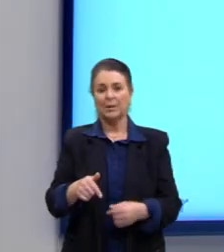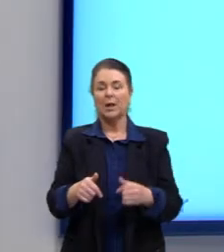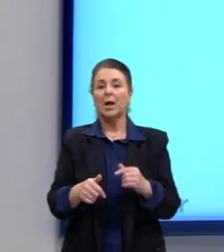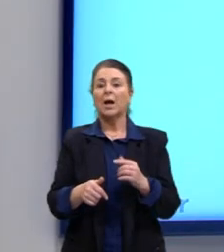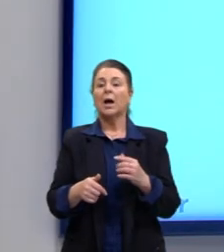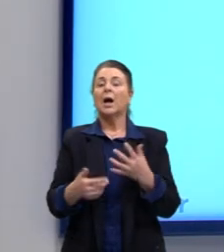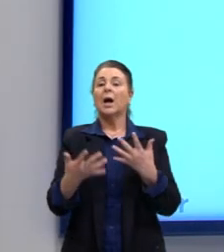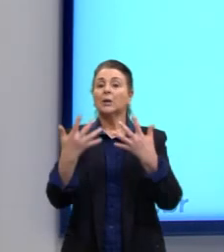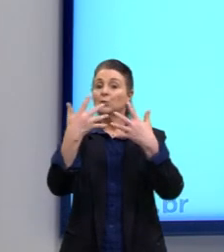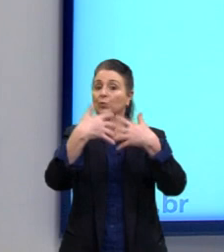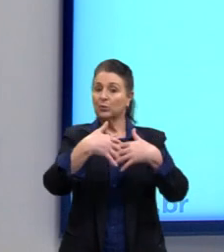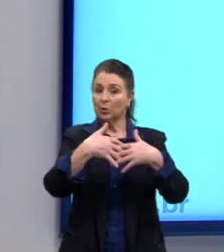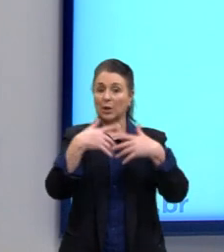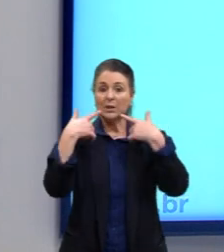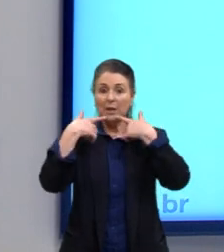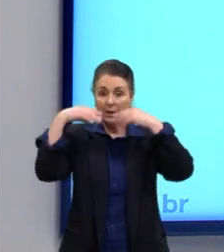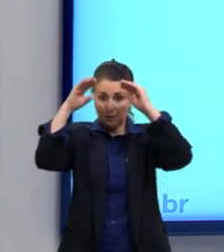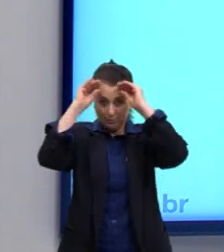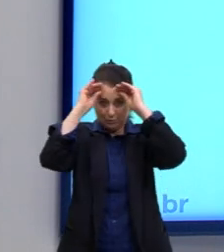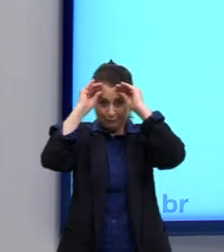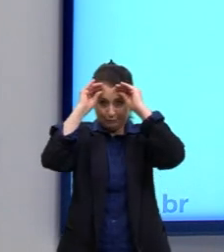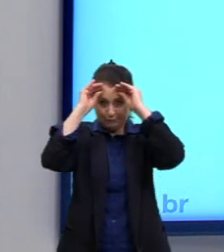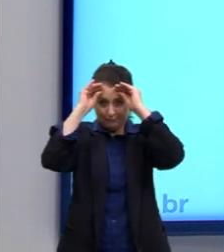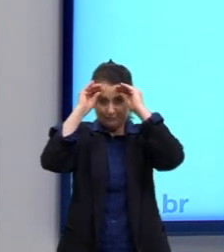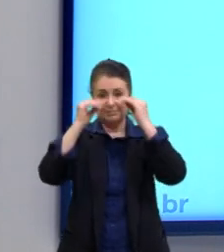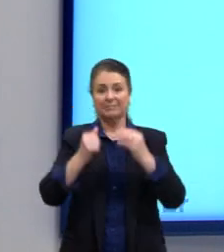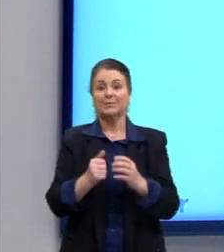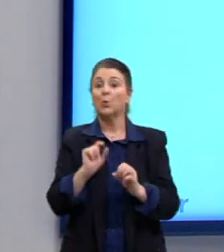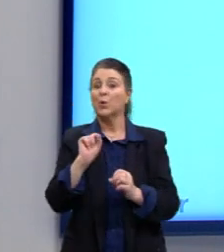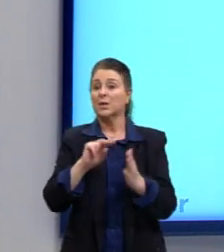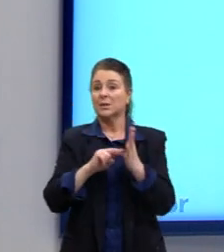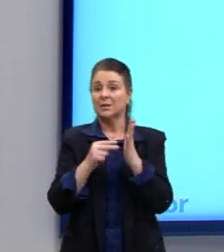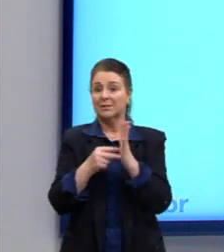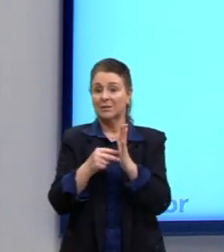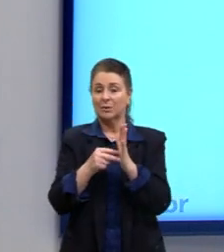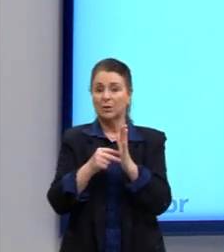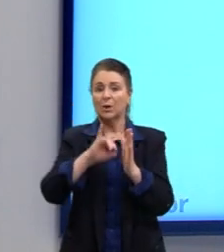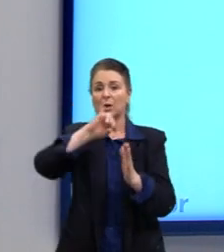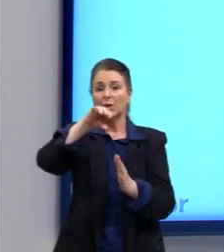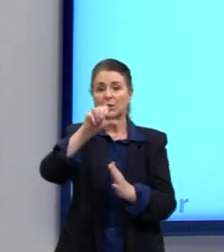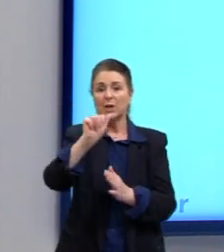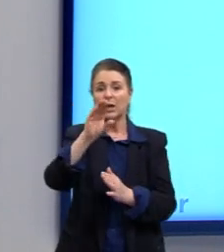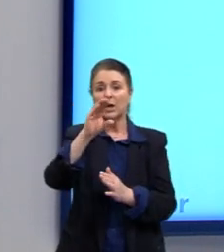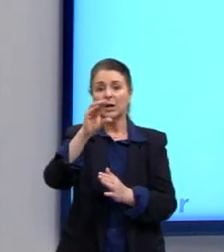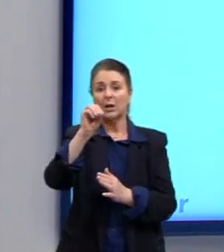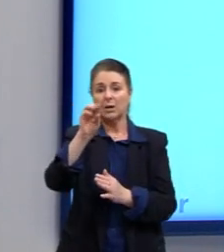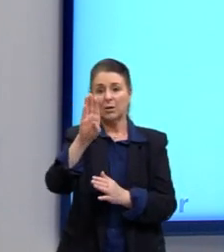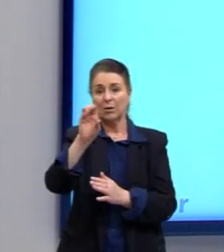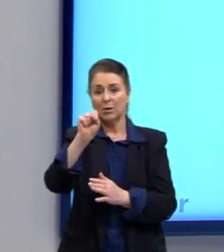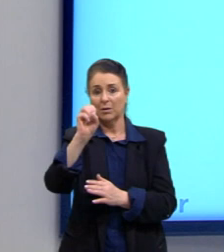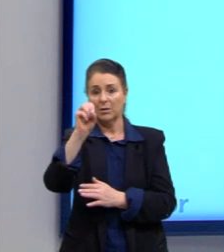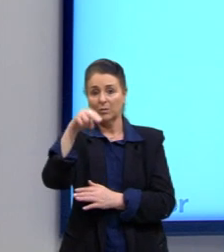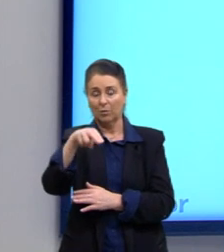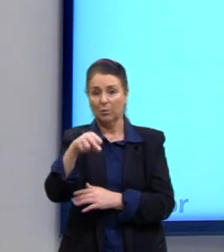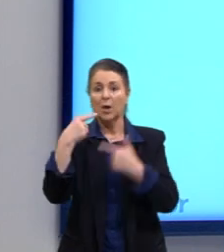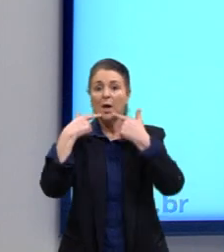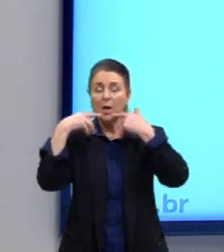da linguagem Vamos lá olha só o Jacob são traz o seguinte linguagem